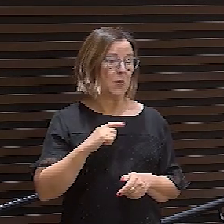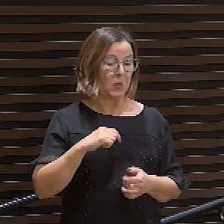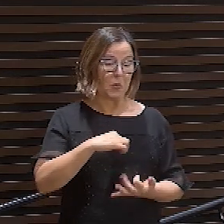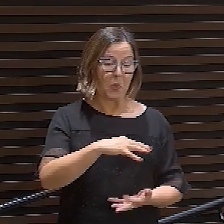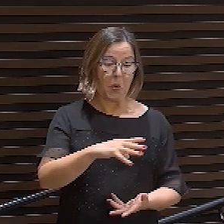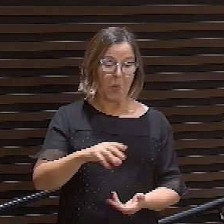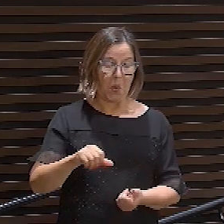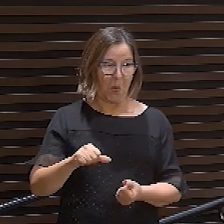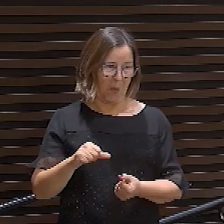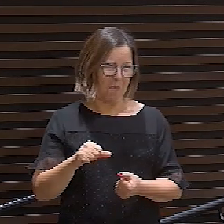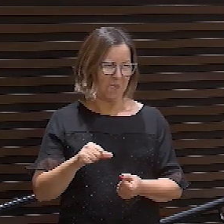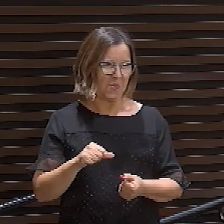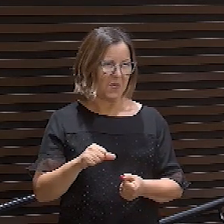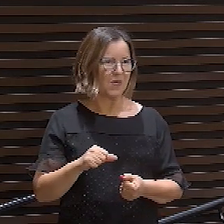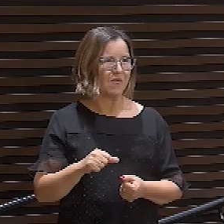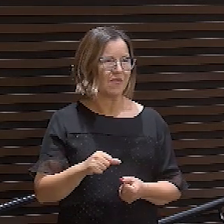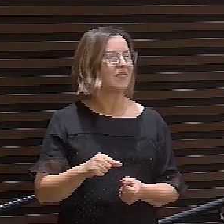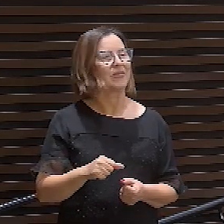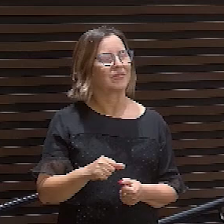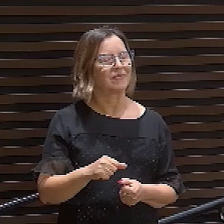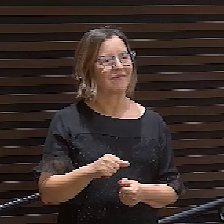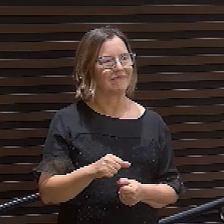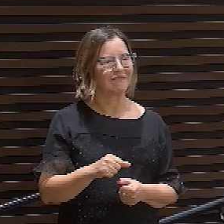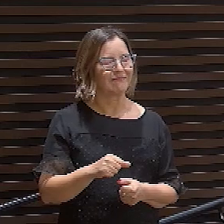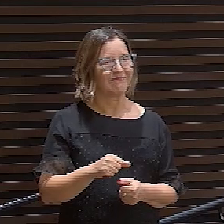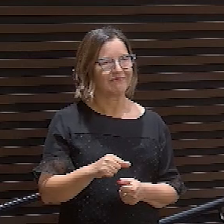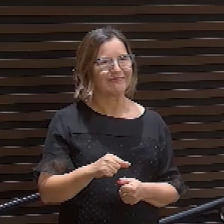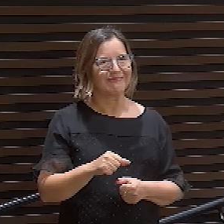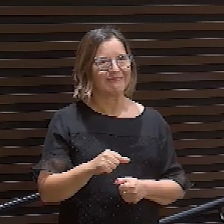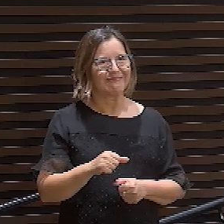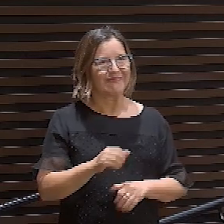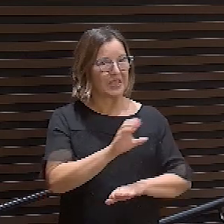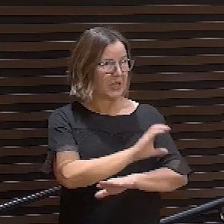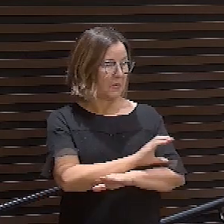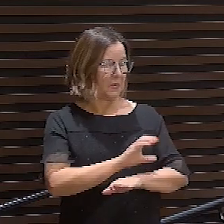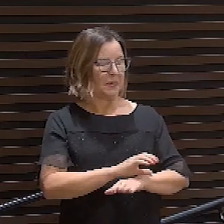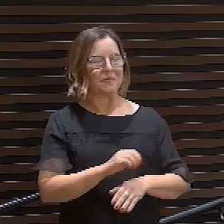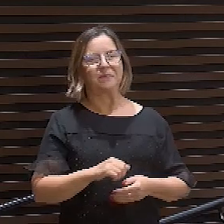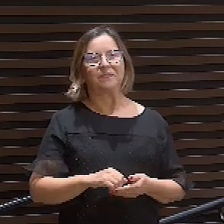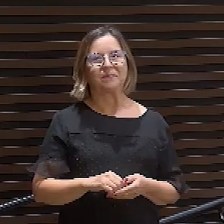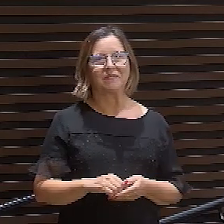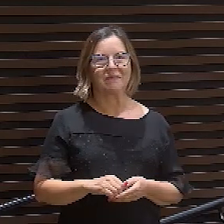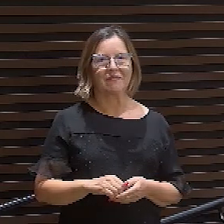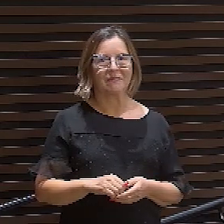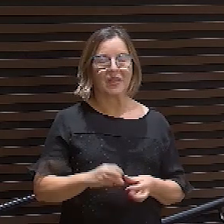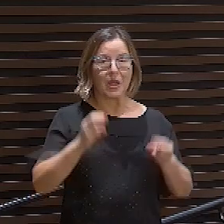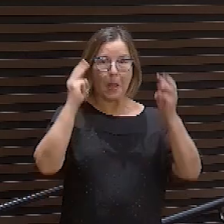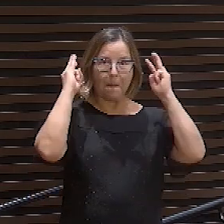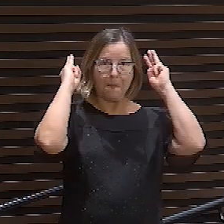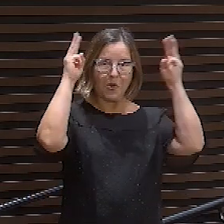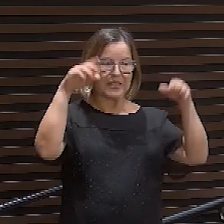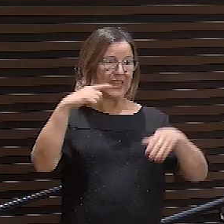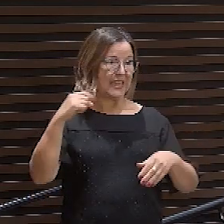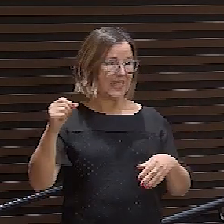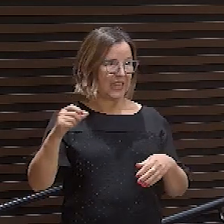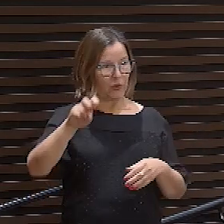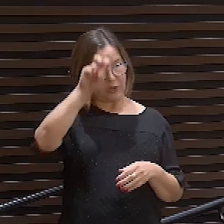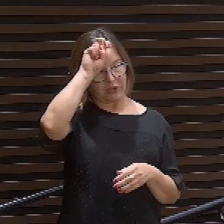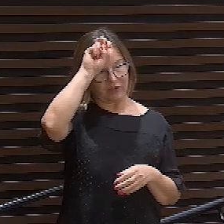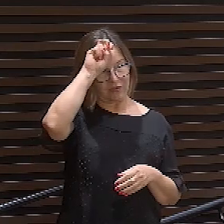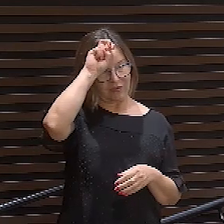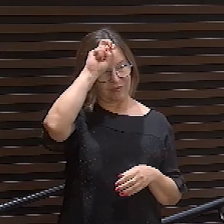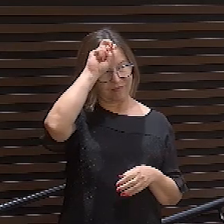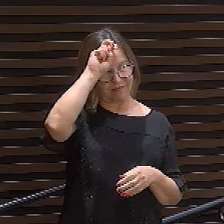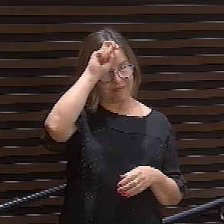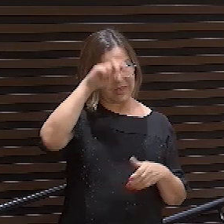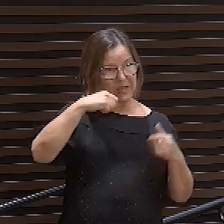O caso de Moisés é um caso típico. Ele saiu do Egito e ele precisou ficar no deserto